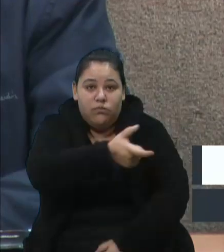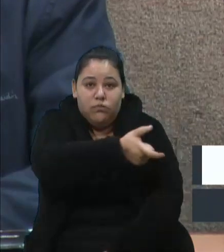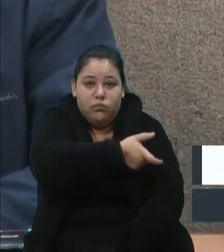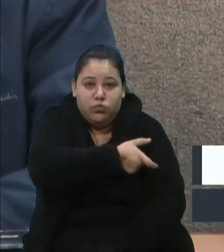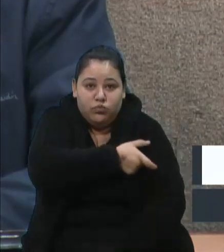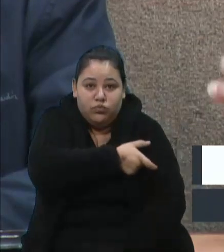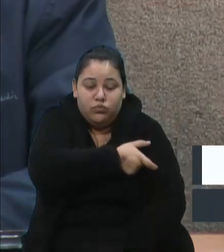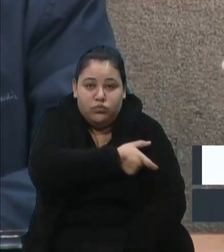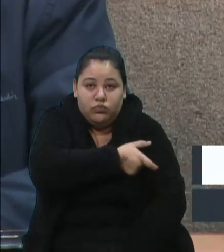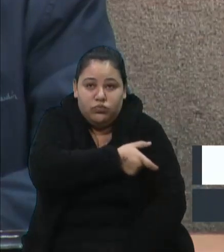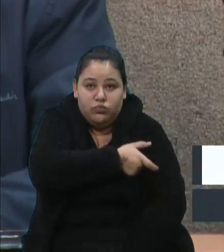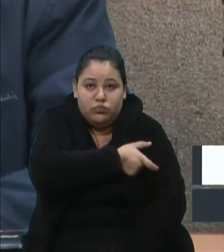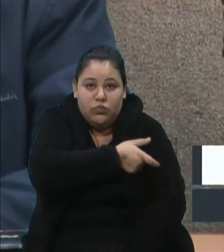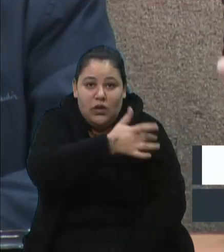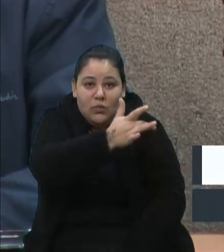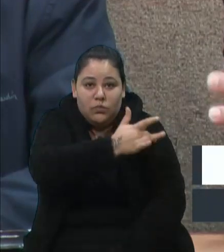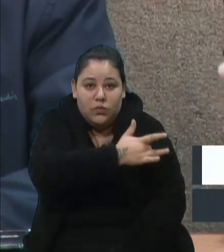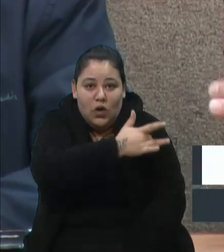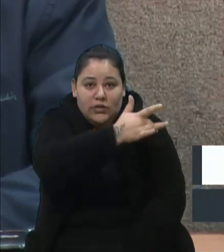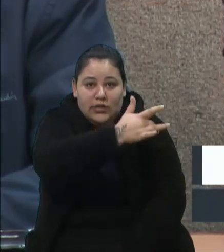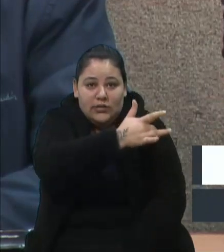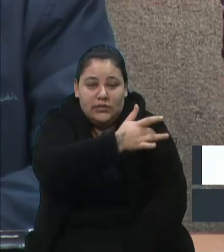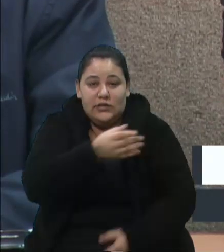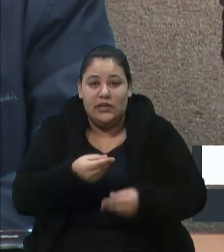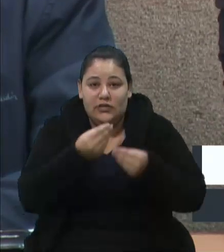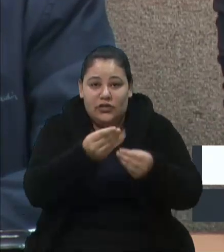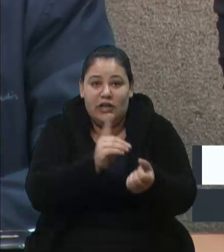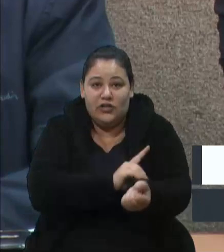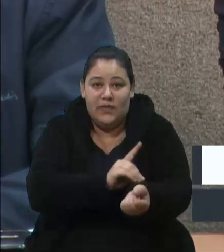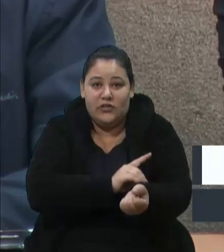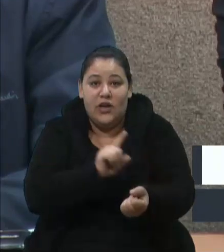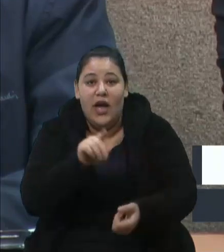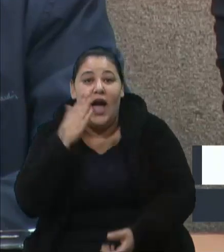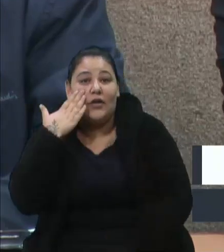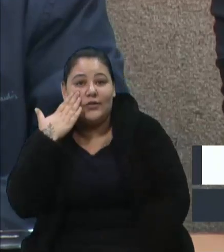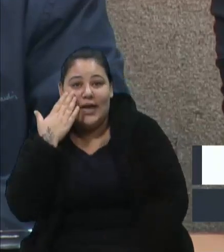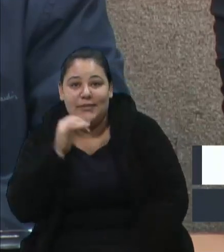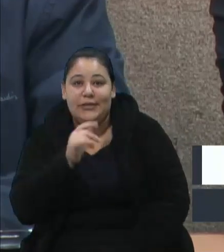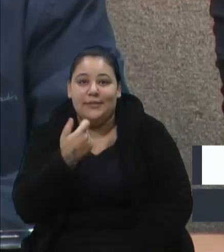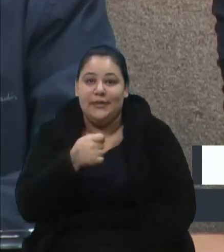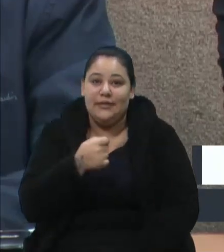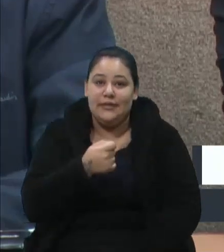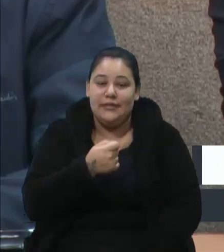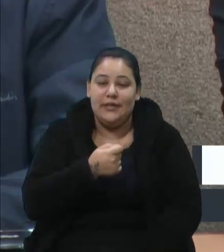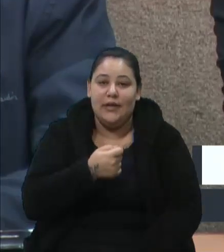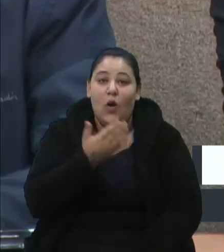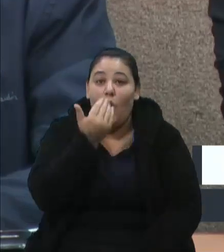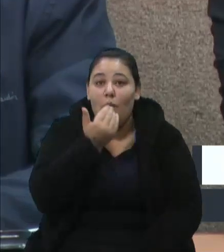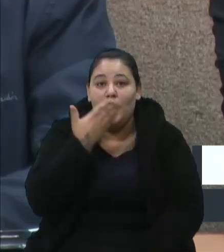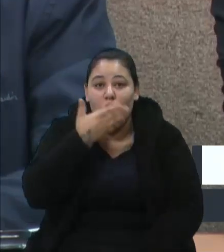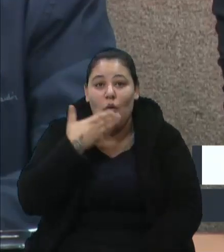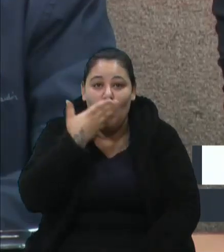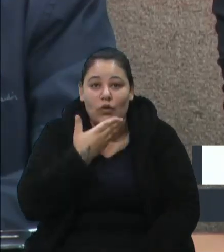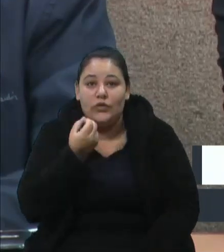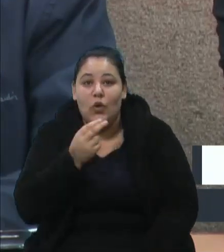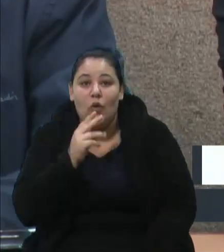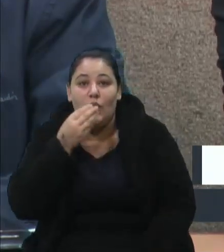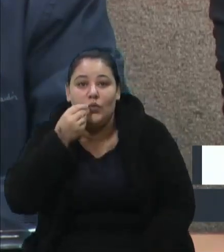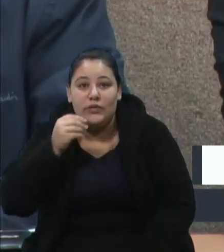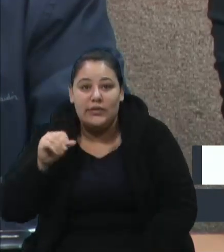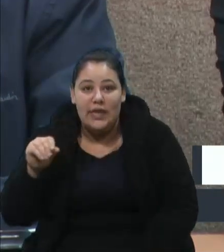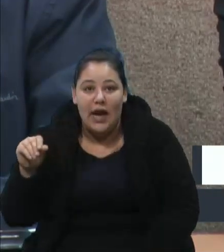da pessoa, e ele te dá a diabetes. Daí tu sabe se tu tem que ingerir doce ou se tu tem que ingerir salgado para